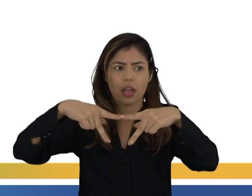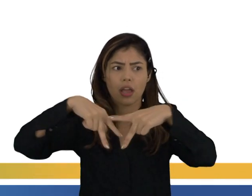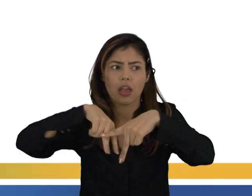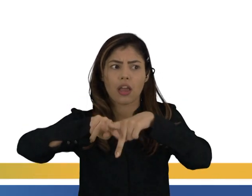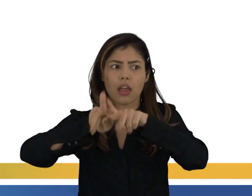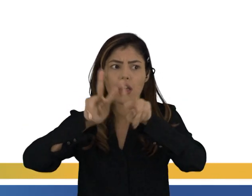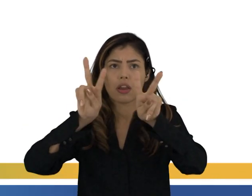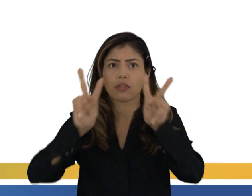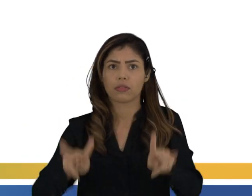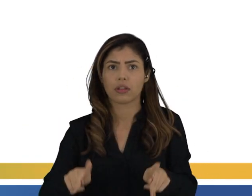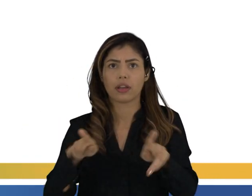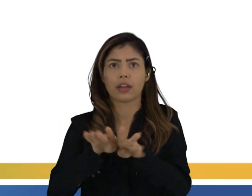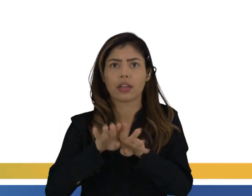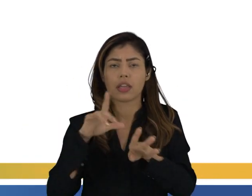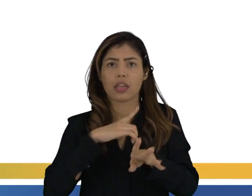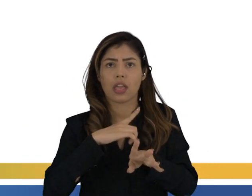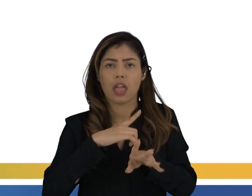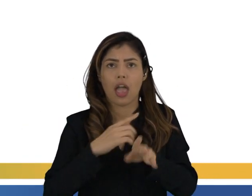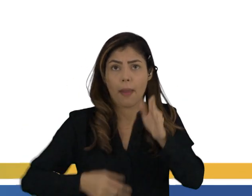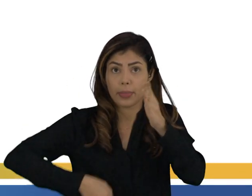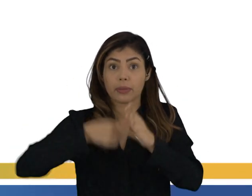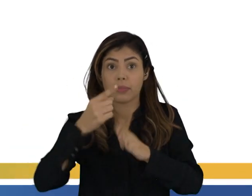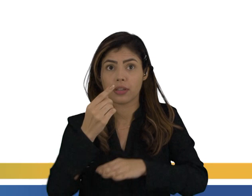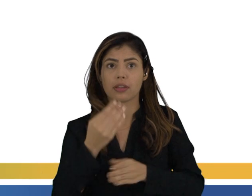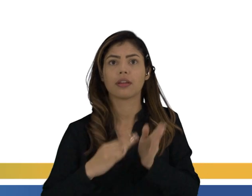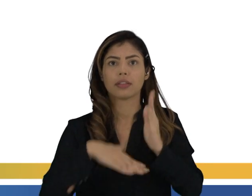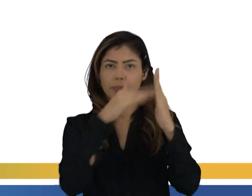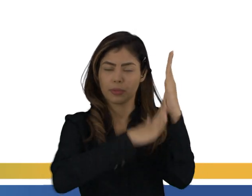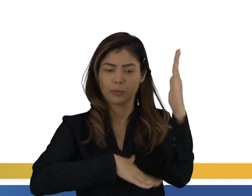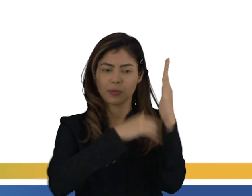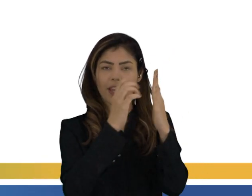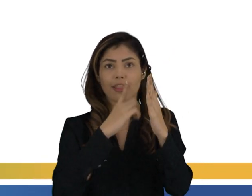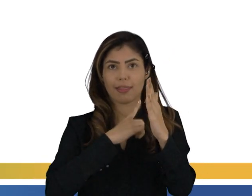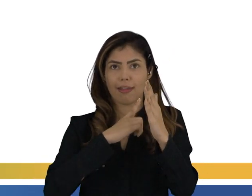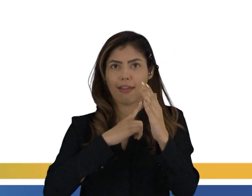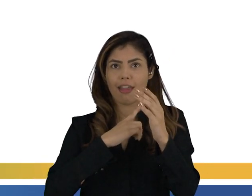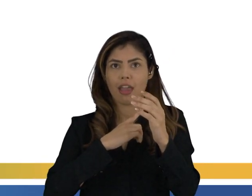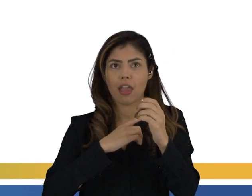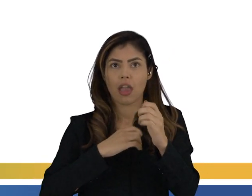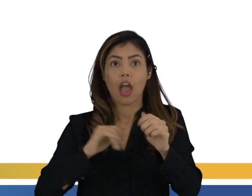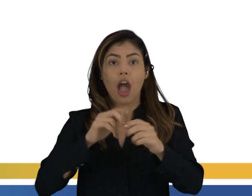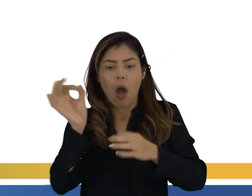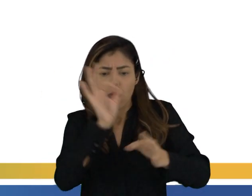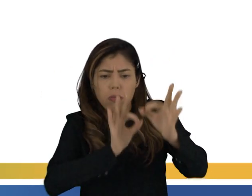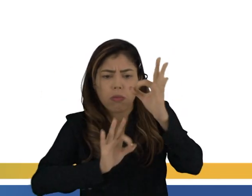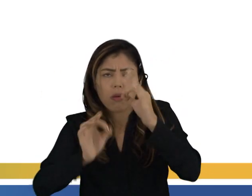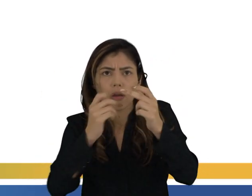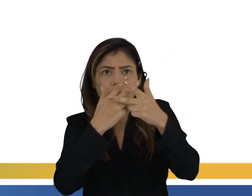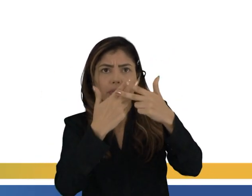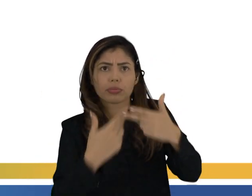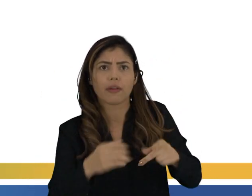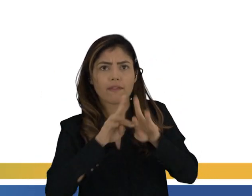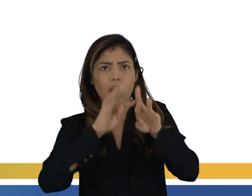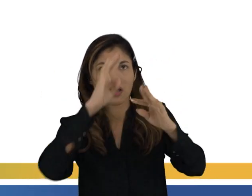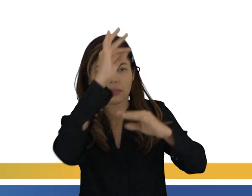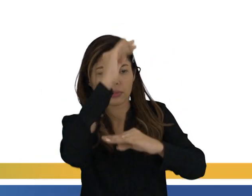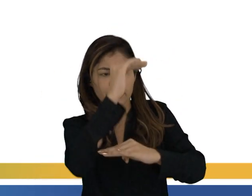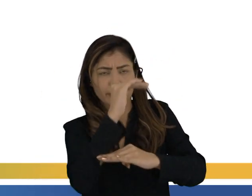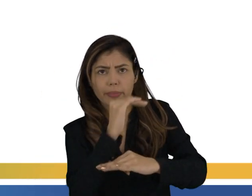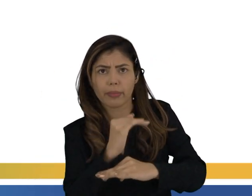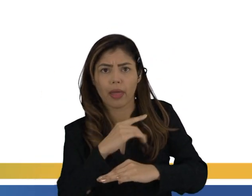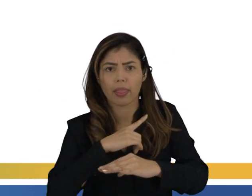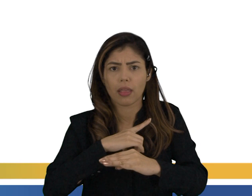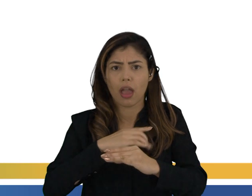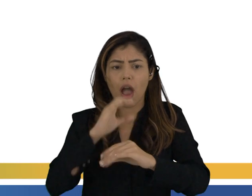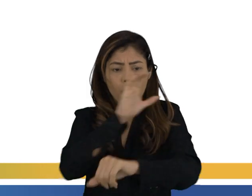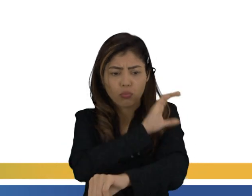são lindíssimas. Nessa primeira obra eu tenho os instrumentos do seringueiro. Então observe que ele valoriza a